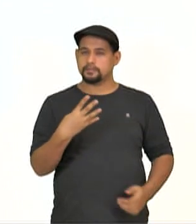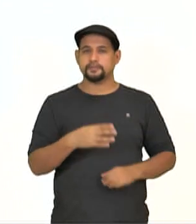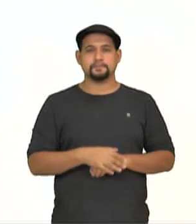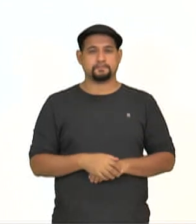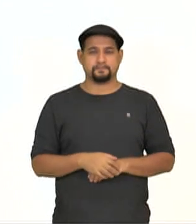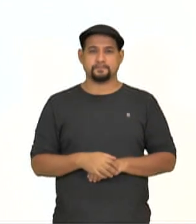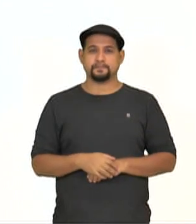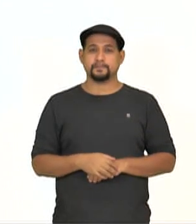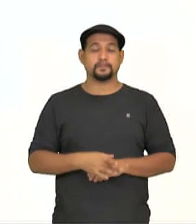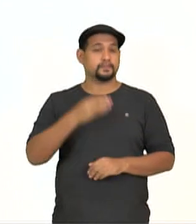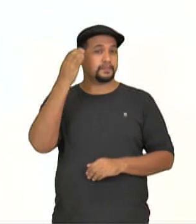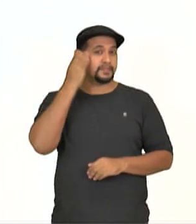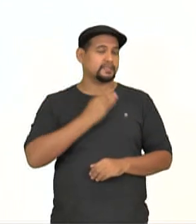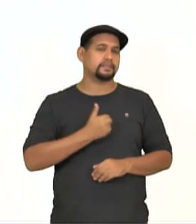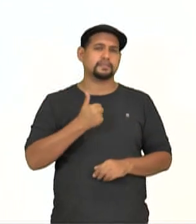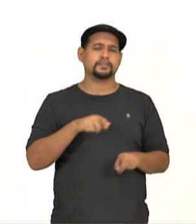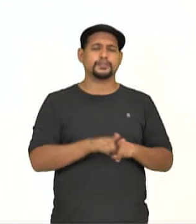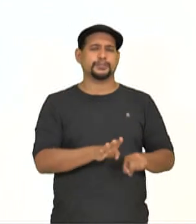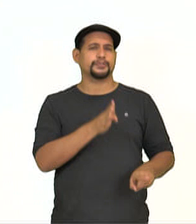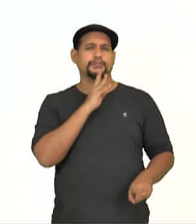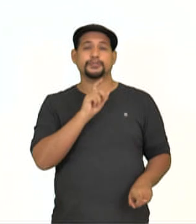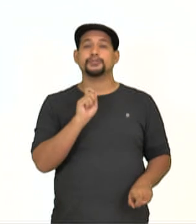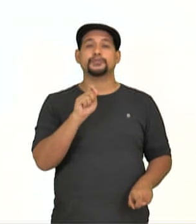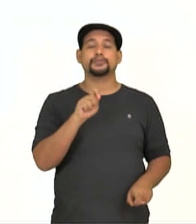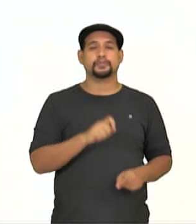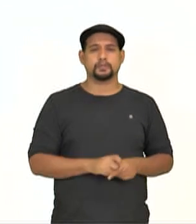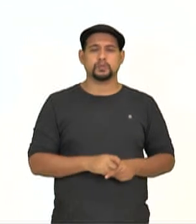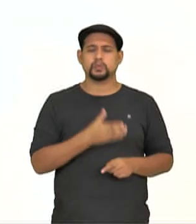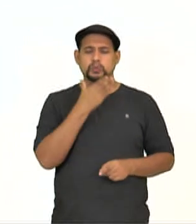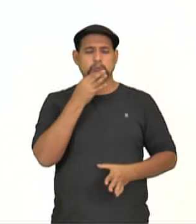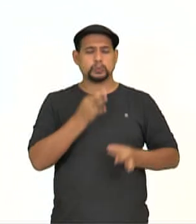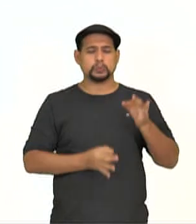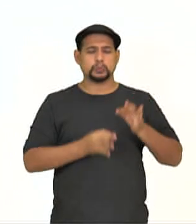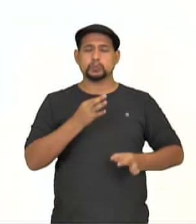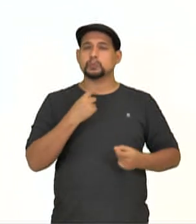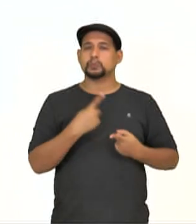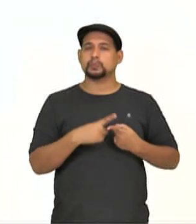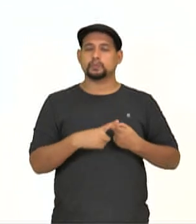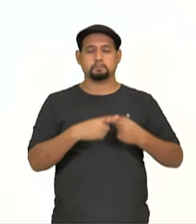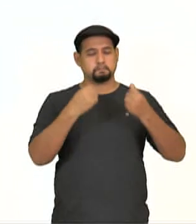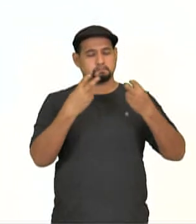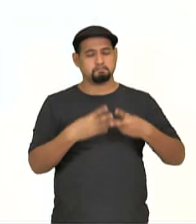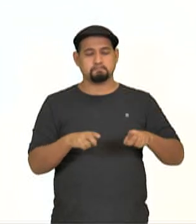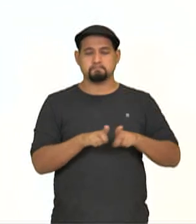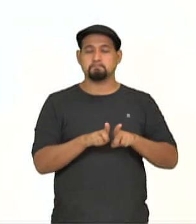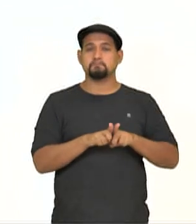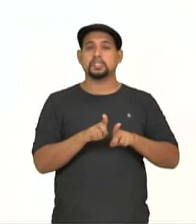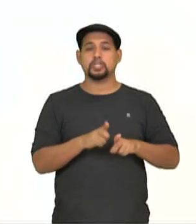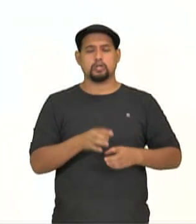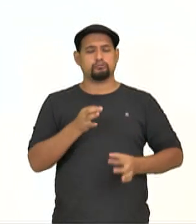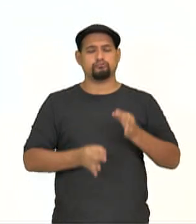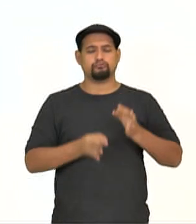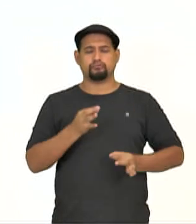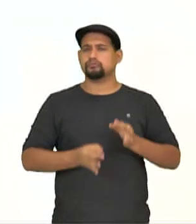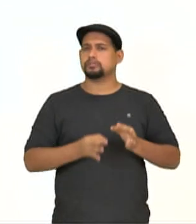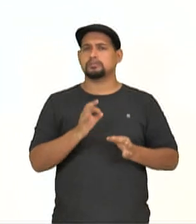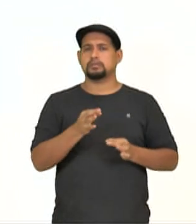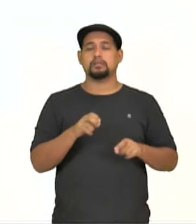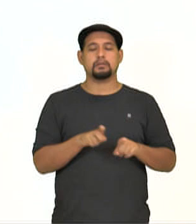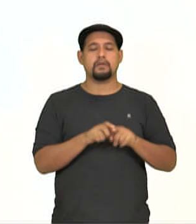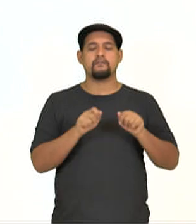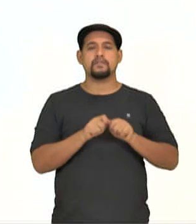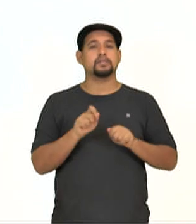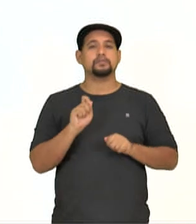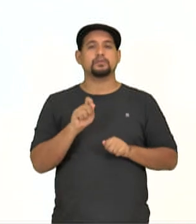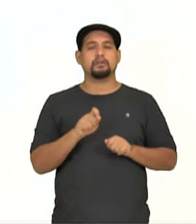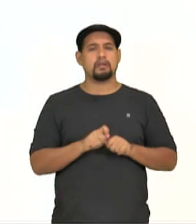1434. Dom Pedro I foi conhecido como o Justiceiro, porque pautou seu reinado na justiça,